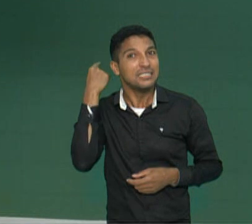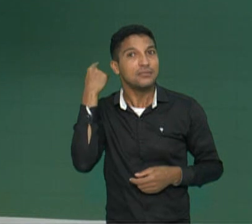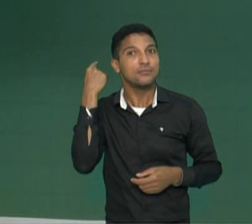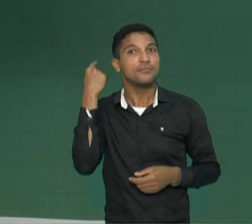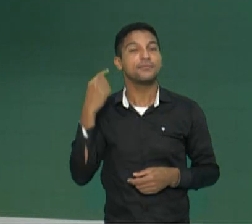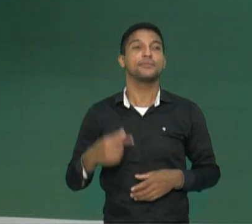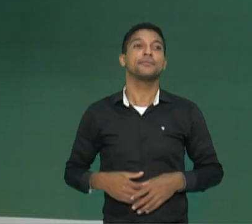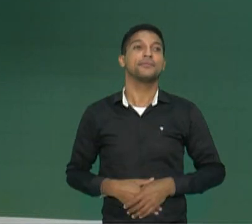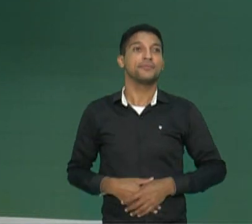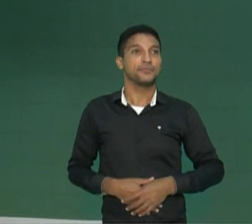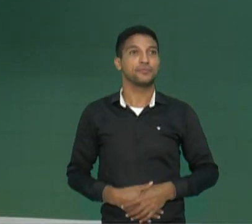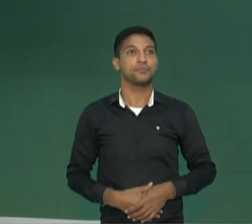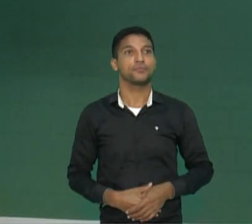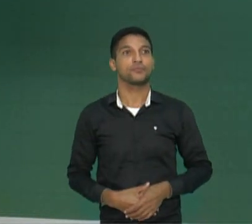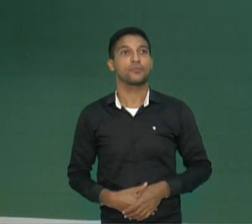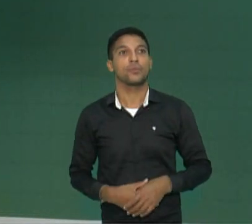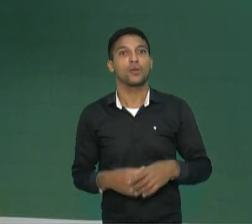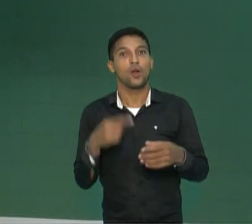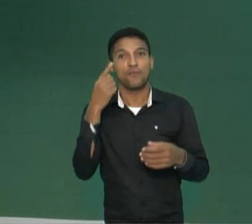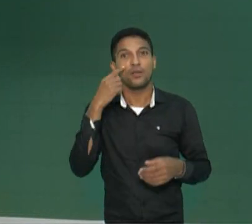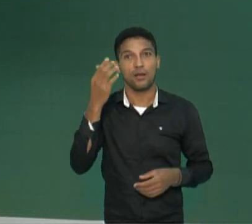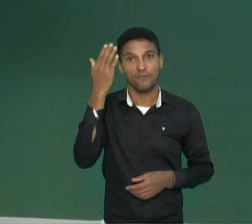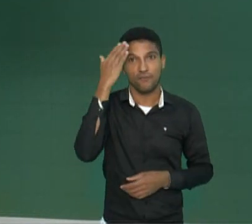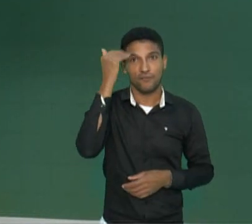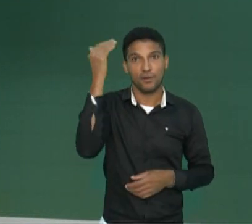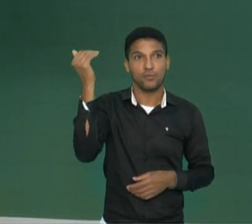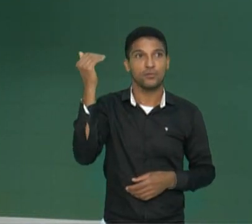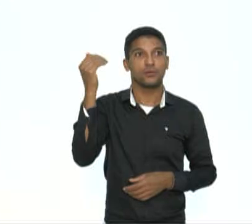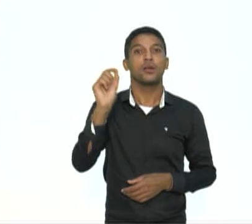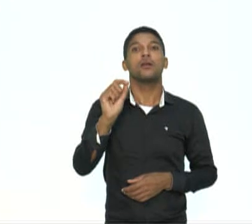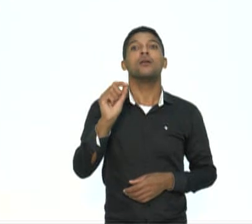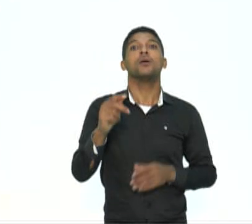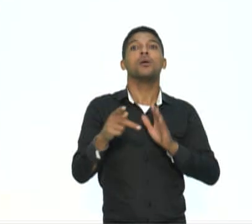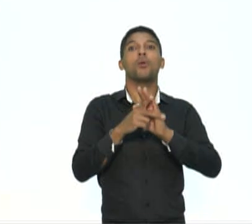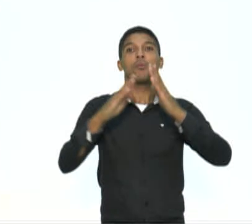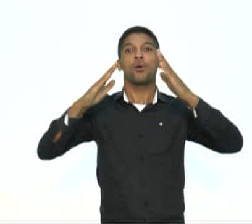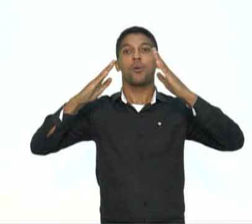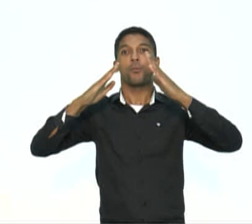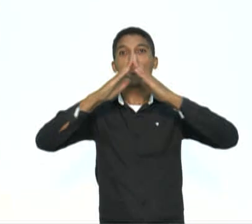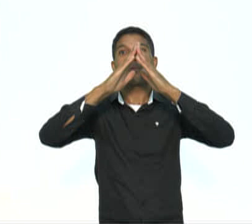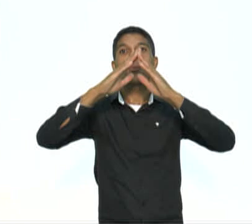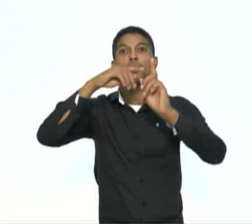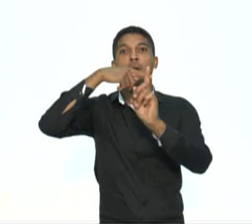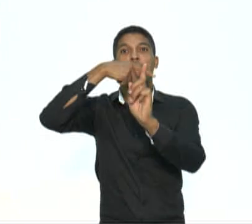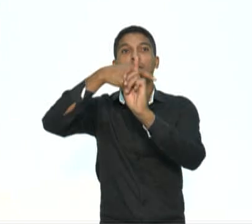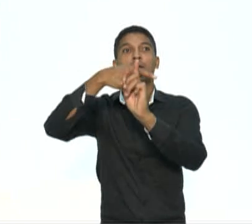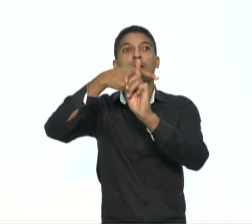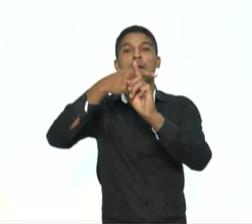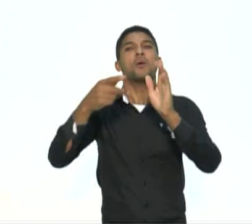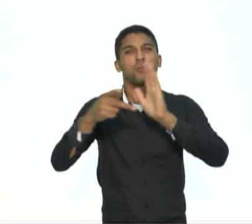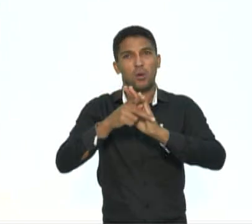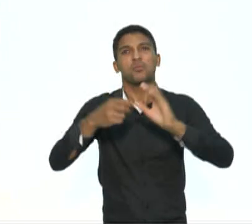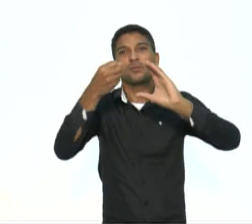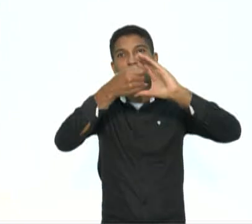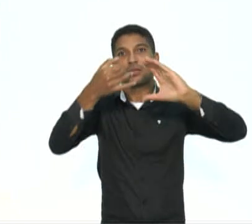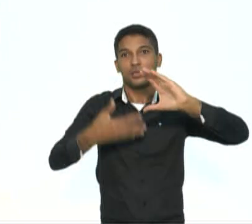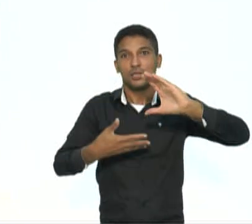pessoal? Essa aqui é uma bem famosa, que é do Duomo em Milão. Tá? Essa é bem gótica